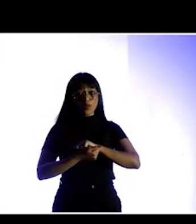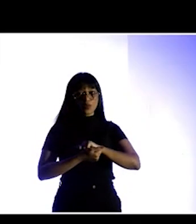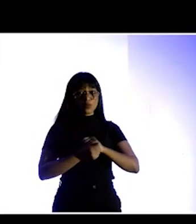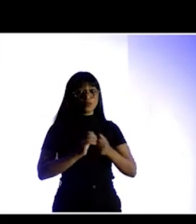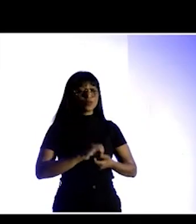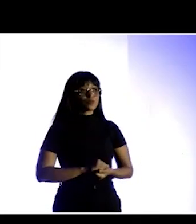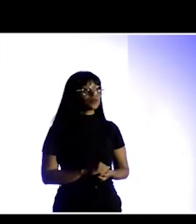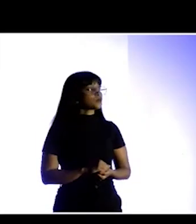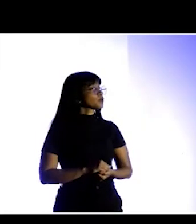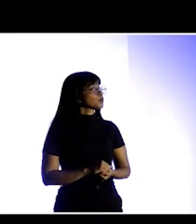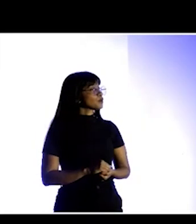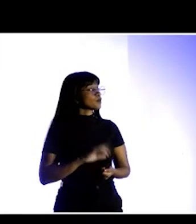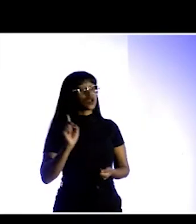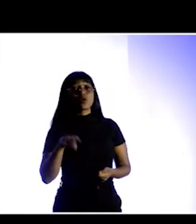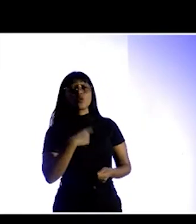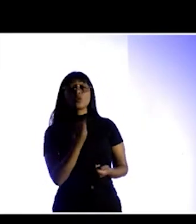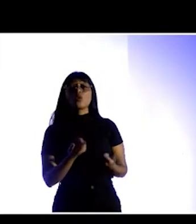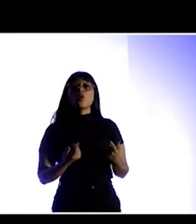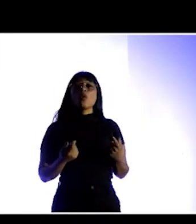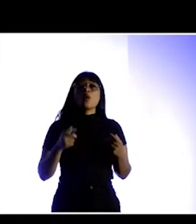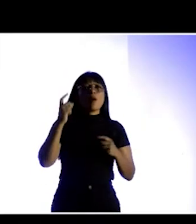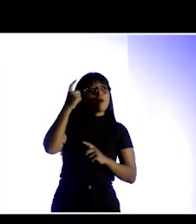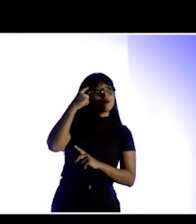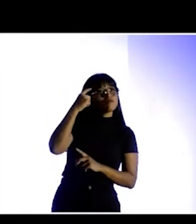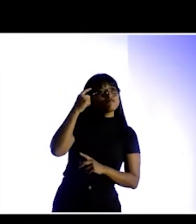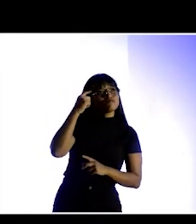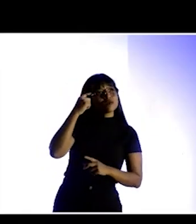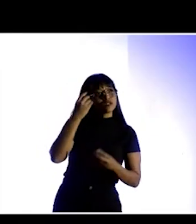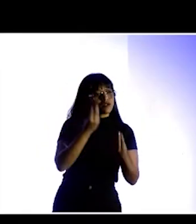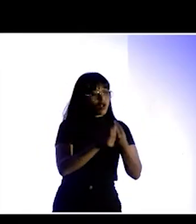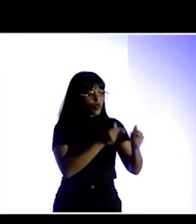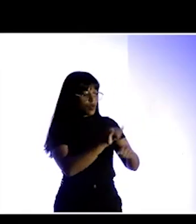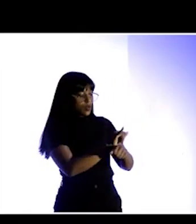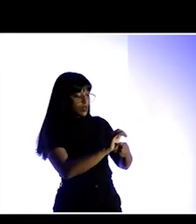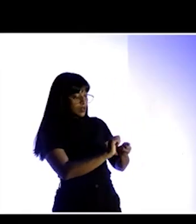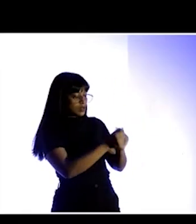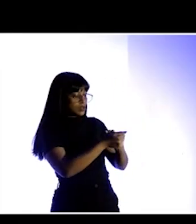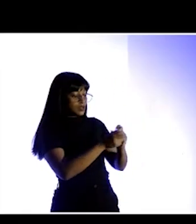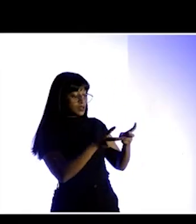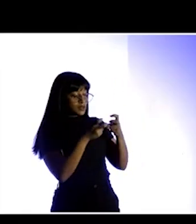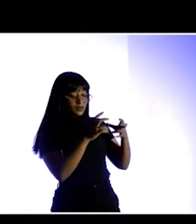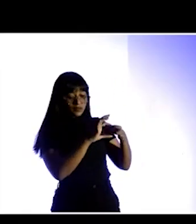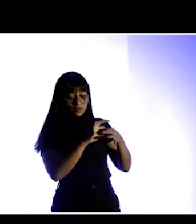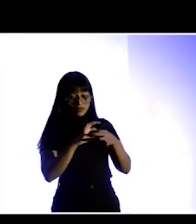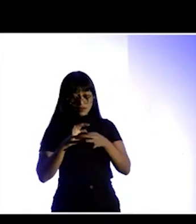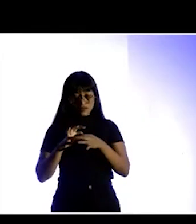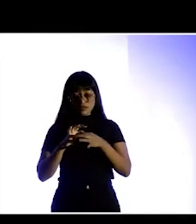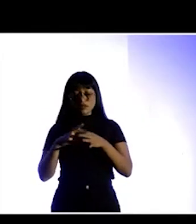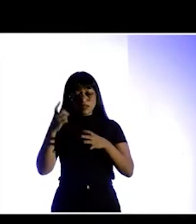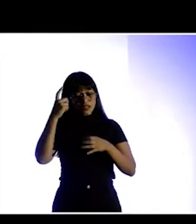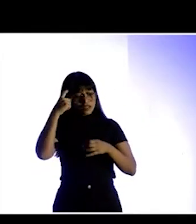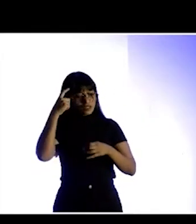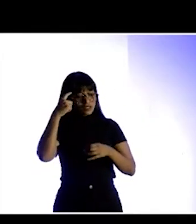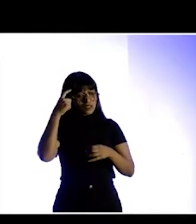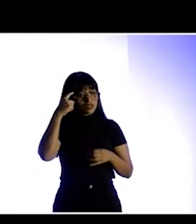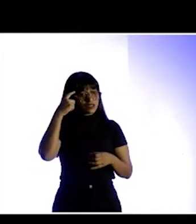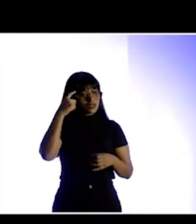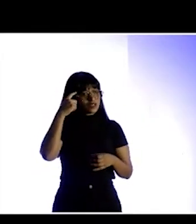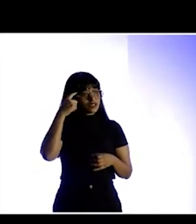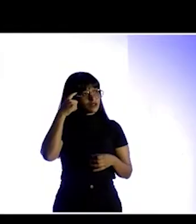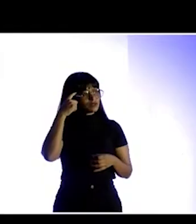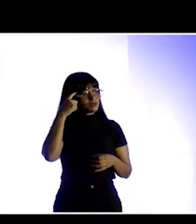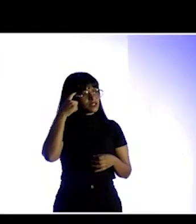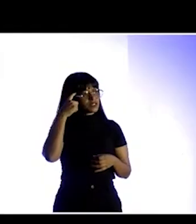adaptativa. Então, a gente, quando for pensar em medidas de adaptação, dado toda essa conjuntura de cenários, a gente tem que pensar em medidas que